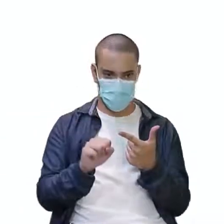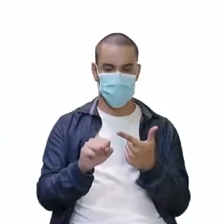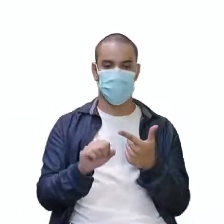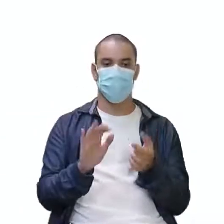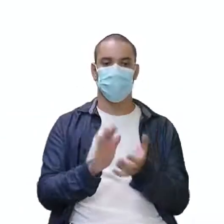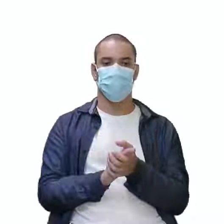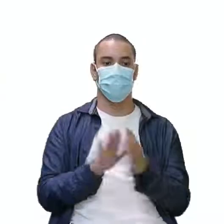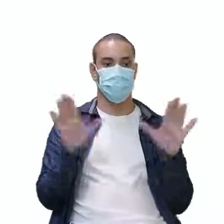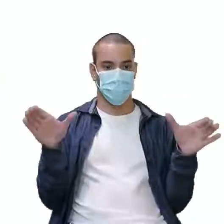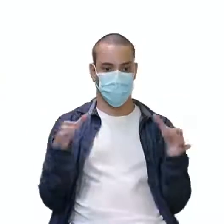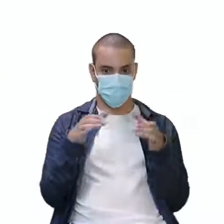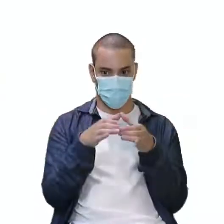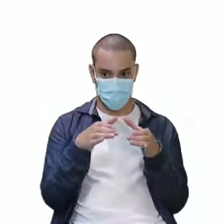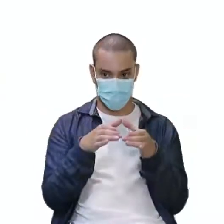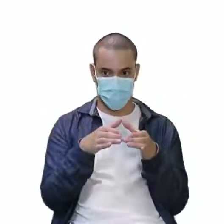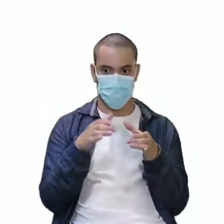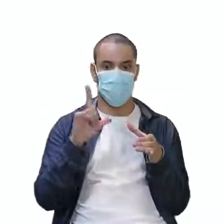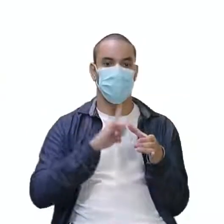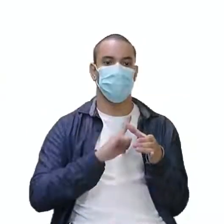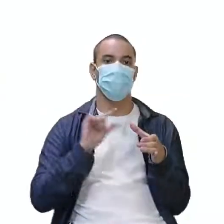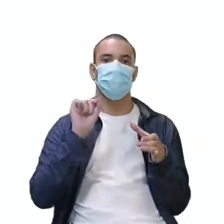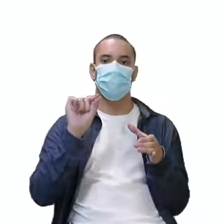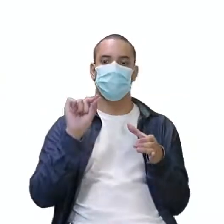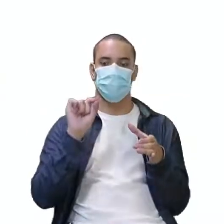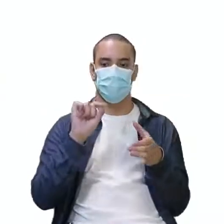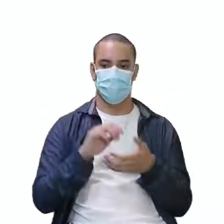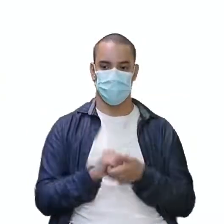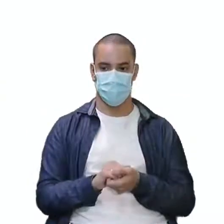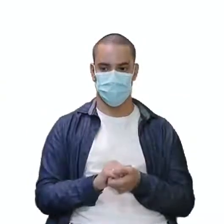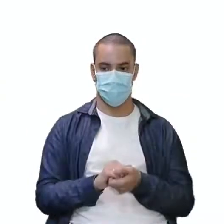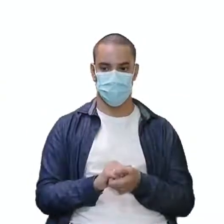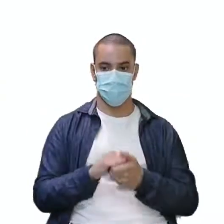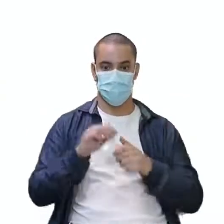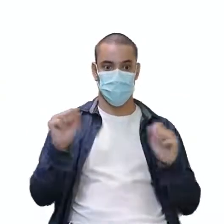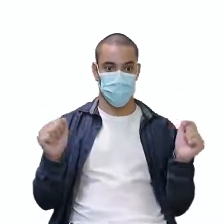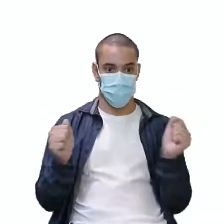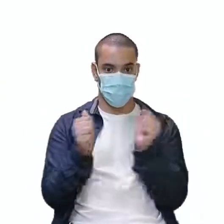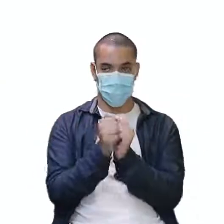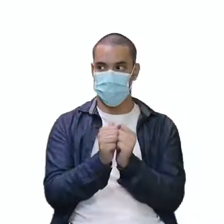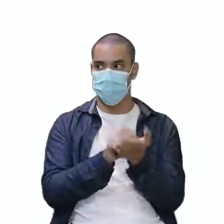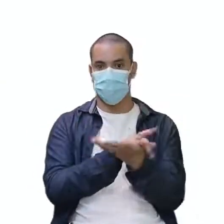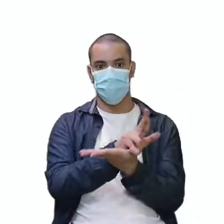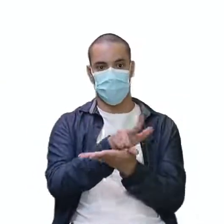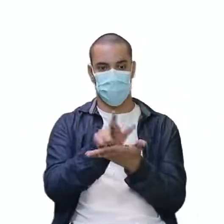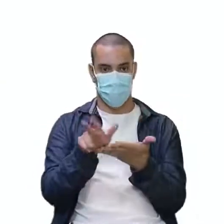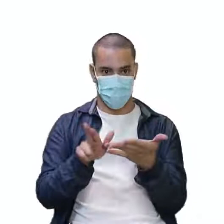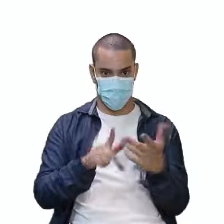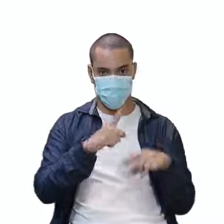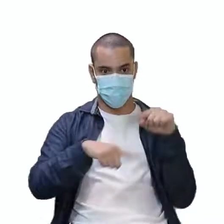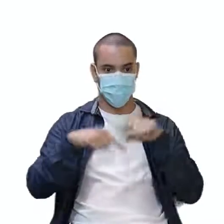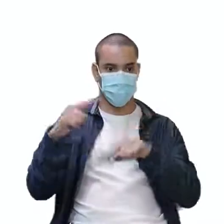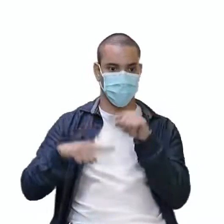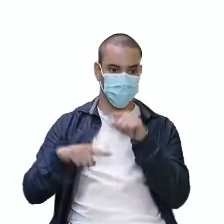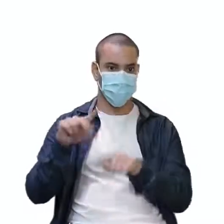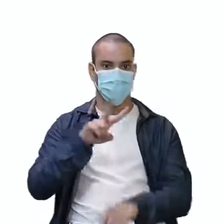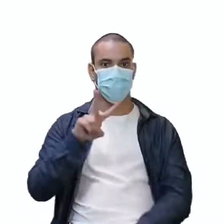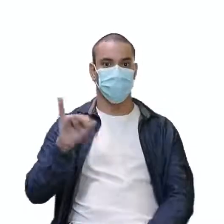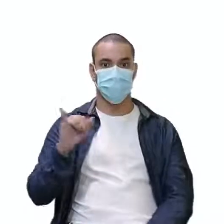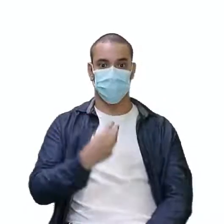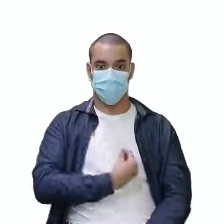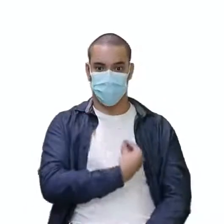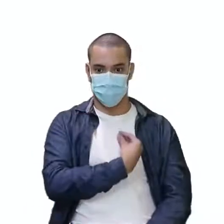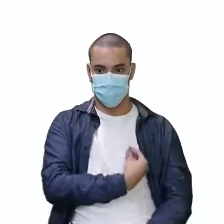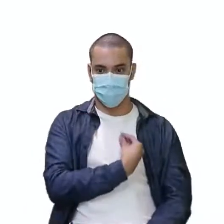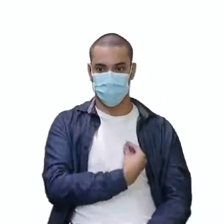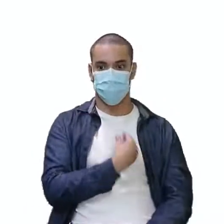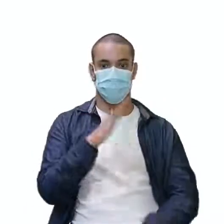Nas colônias, você vai ter o quê, professora? A junção de vários organismos que vão viver com